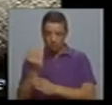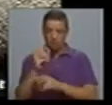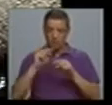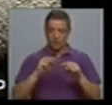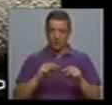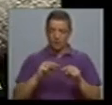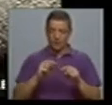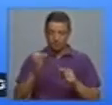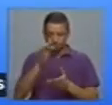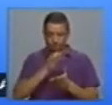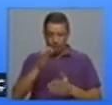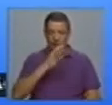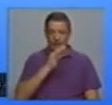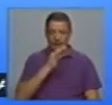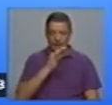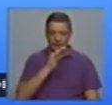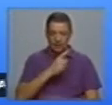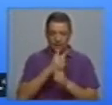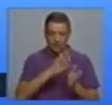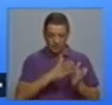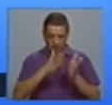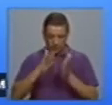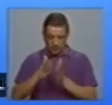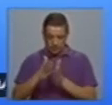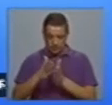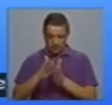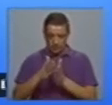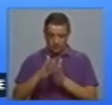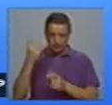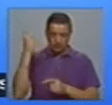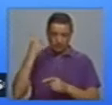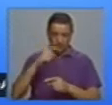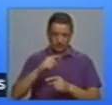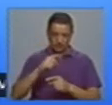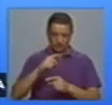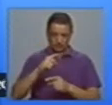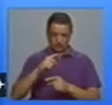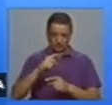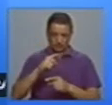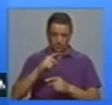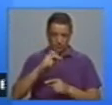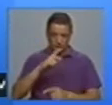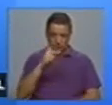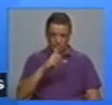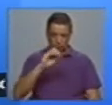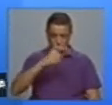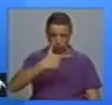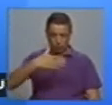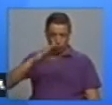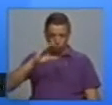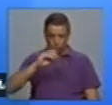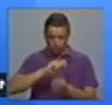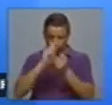destes grãos de areia de metano. Fazem parte da sublimação, que no fundo converte o azoto sólido